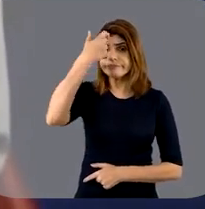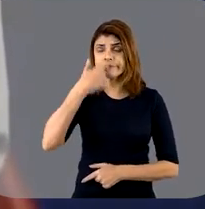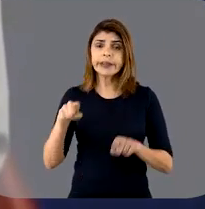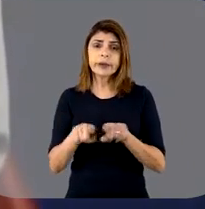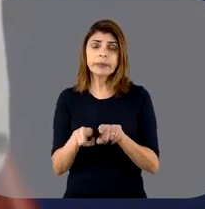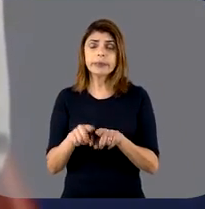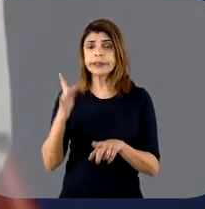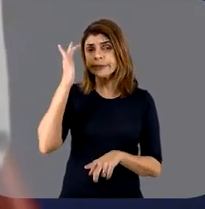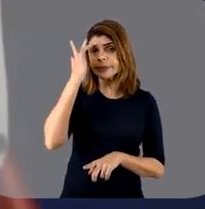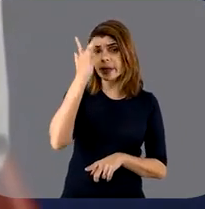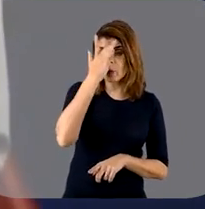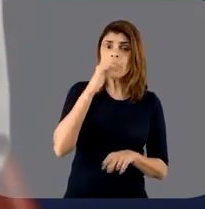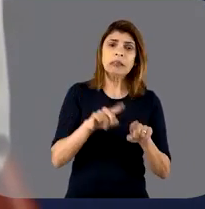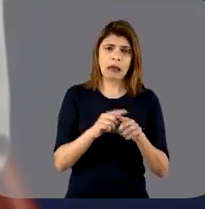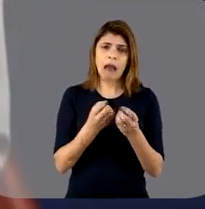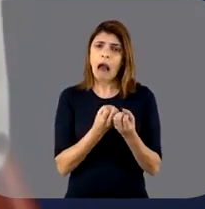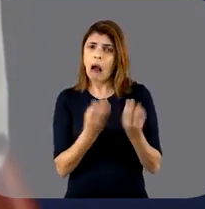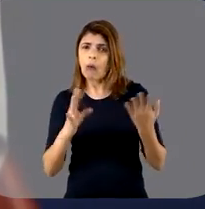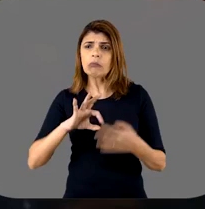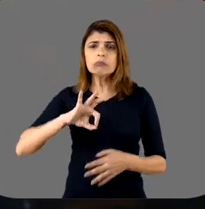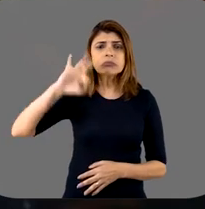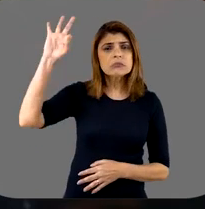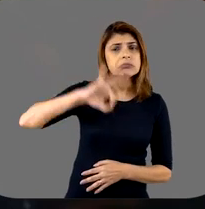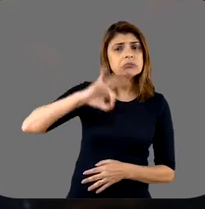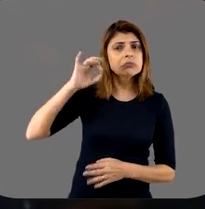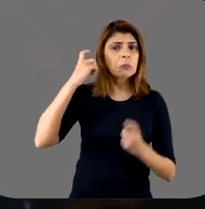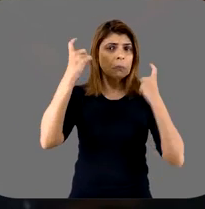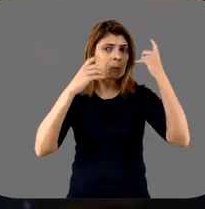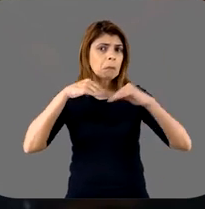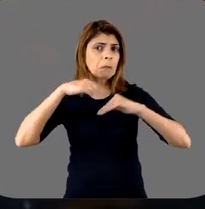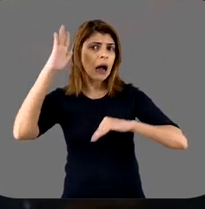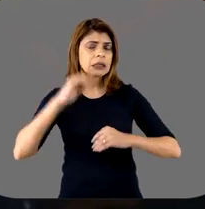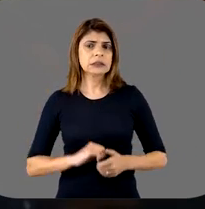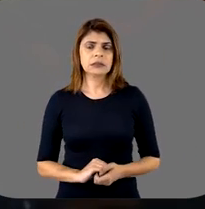alguma estatística que preocupa mais?